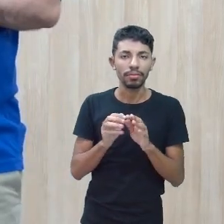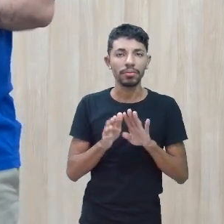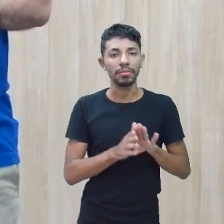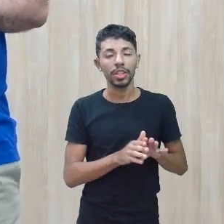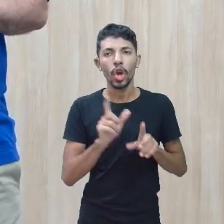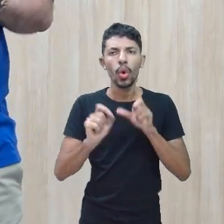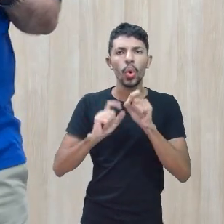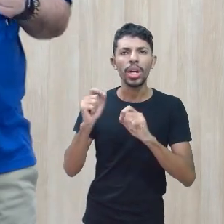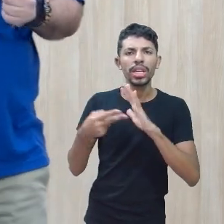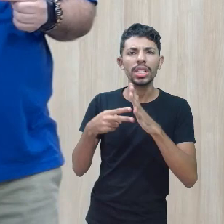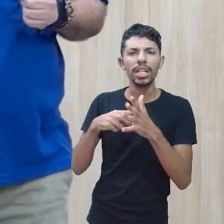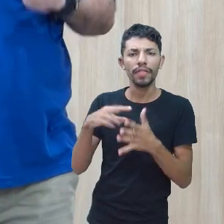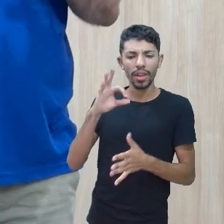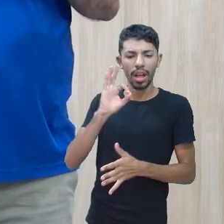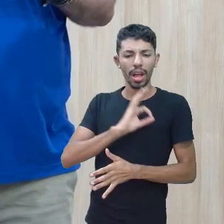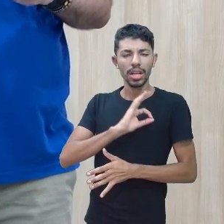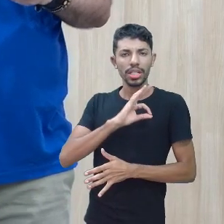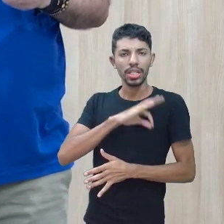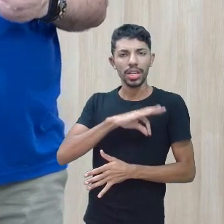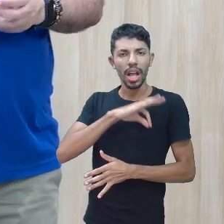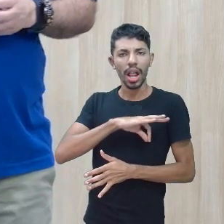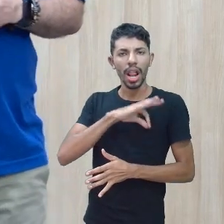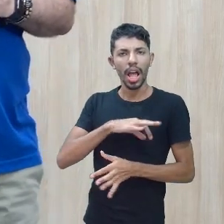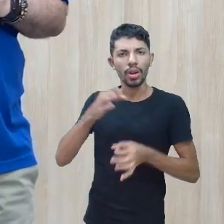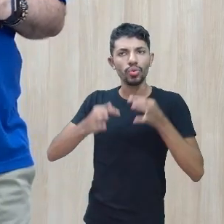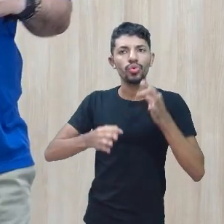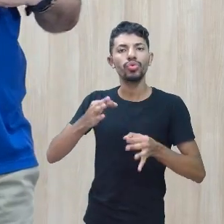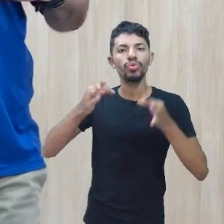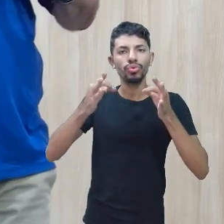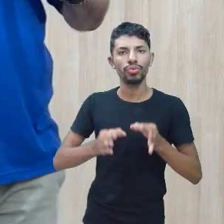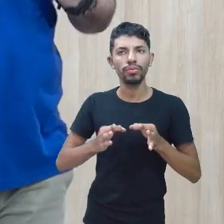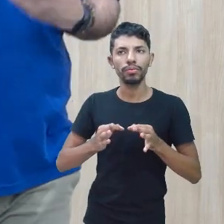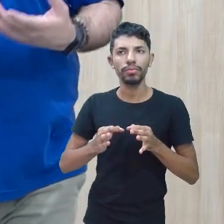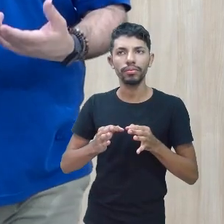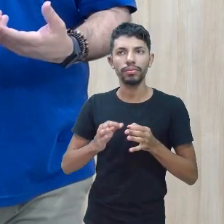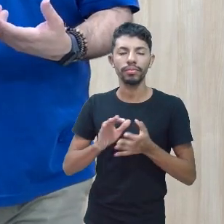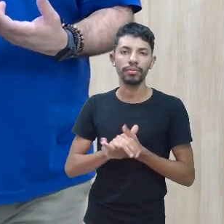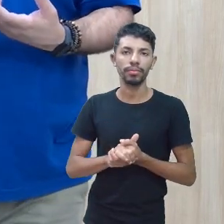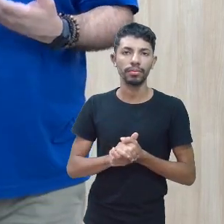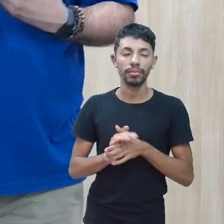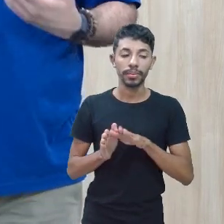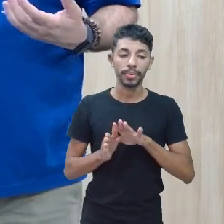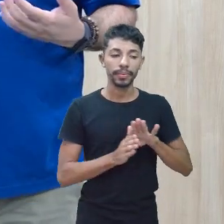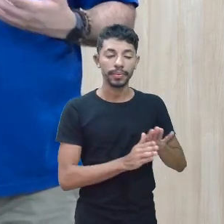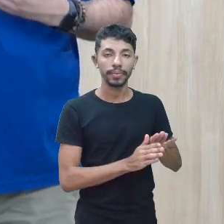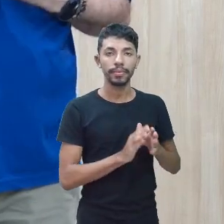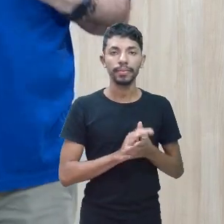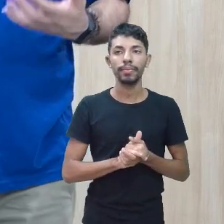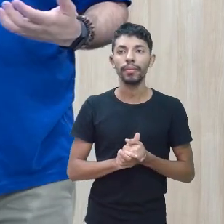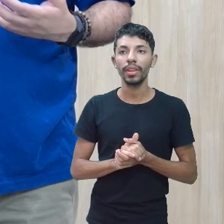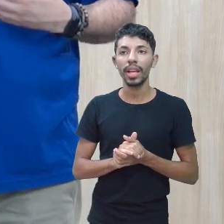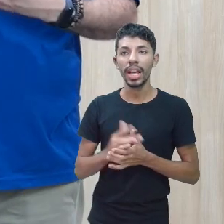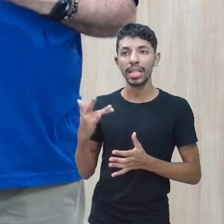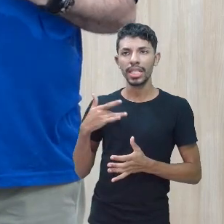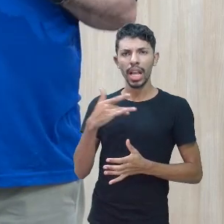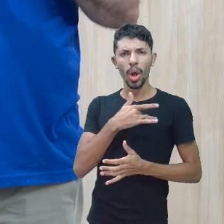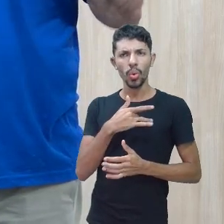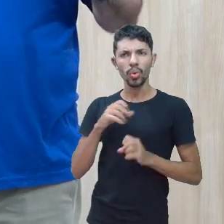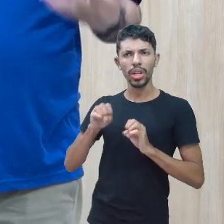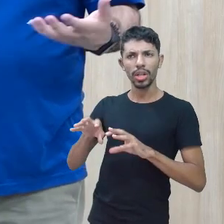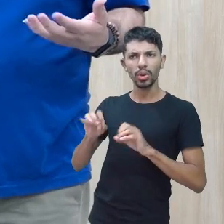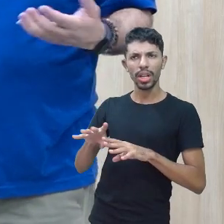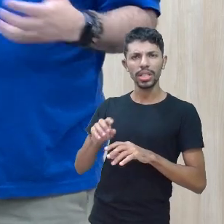educação, por exemplo, são questões que devem ser bem geridas pela cidade, pelo estado,